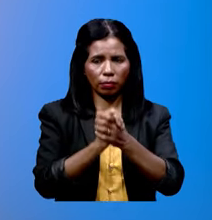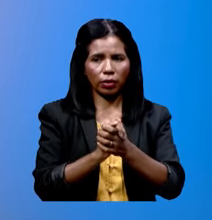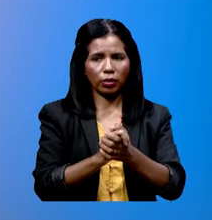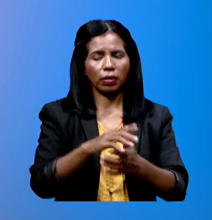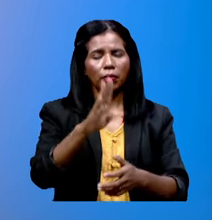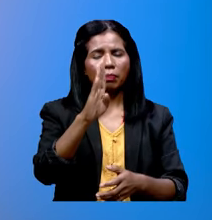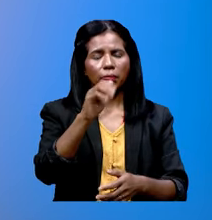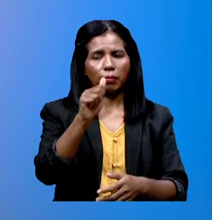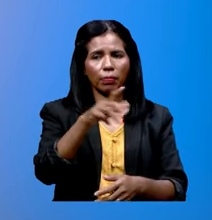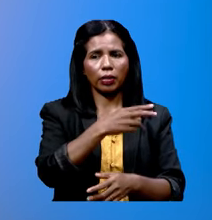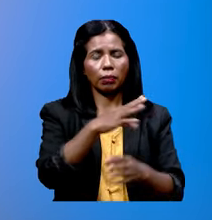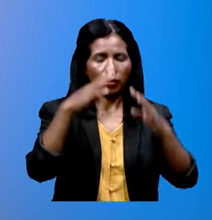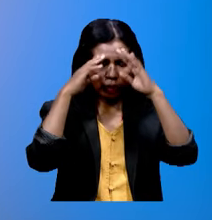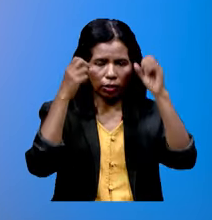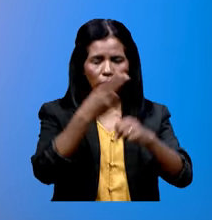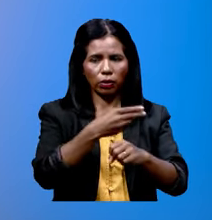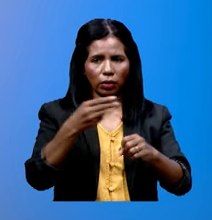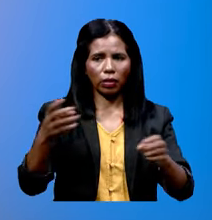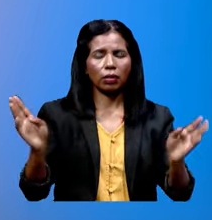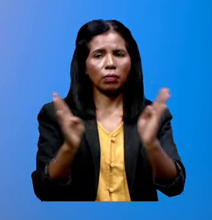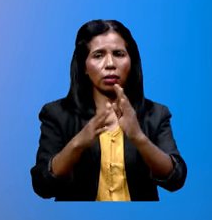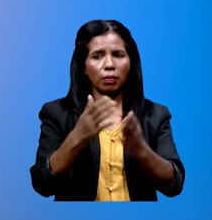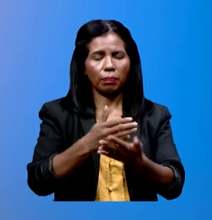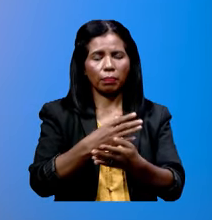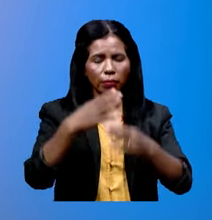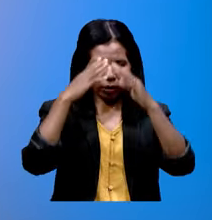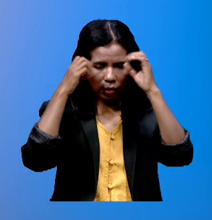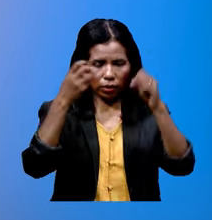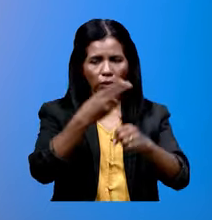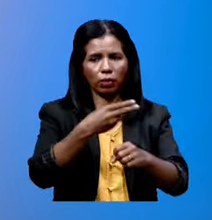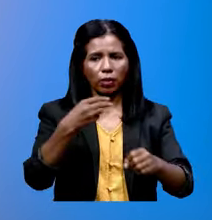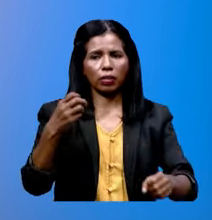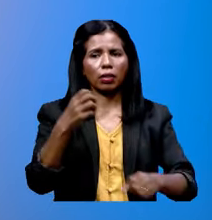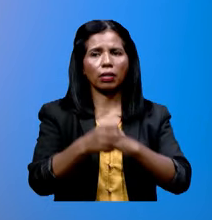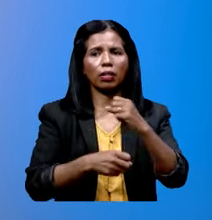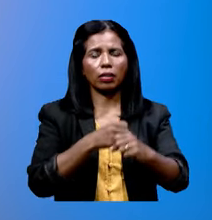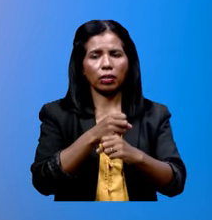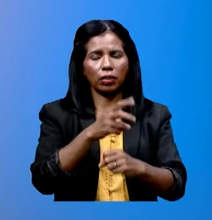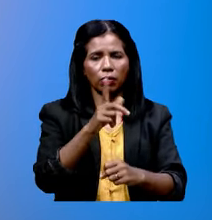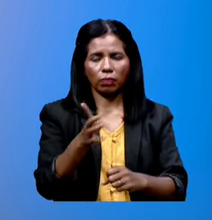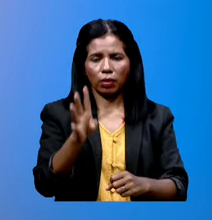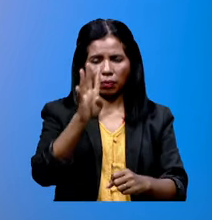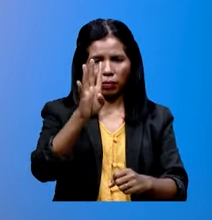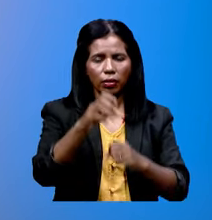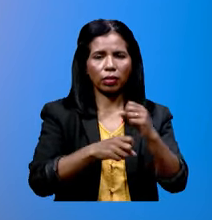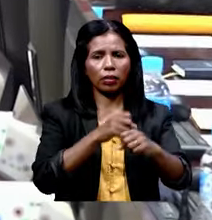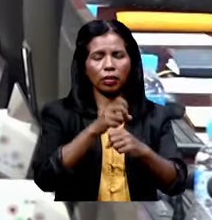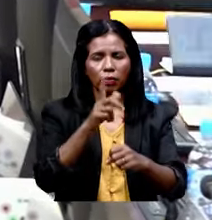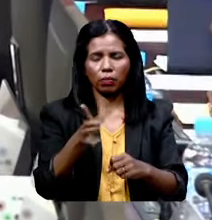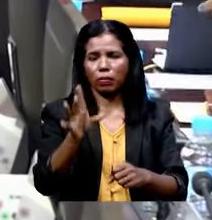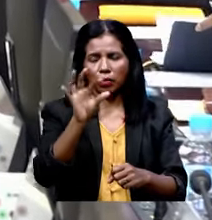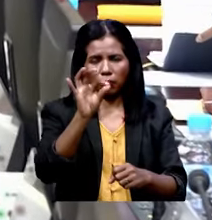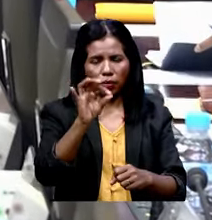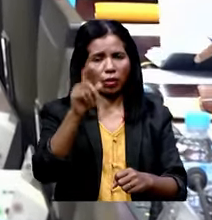nebe hetan confiança husi povo, atu sai presidente da República Indonésia, ba periodo tinang riuroron resingha, to riuroron resinsia.